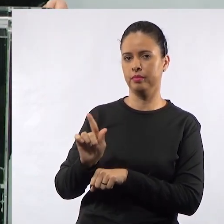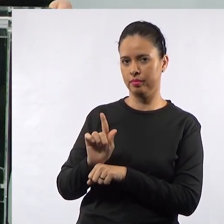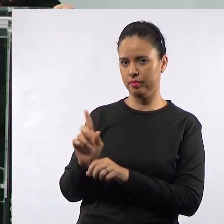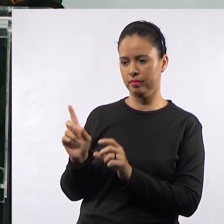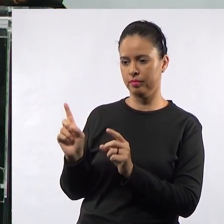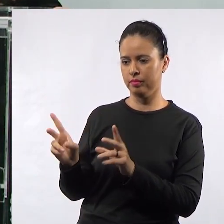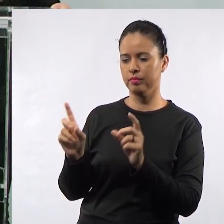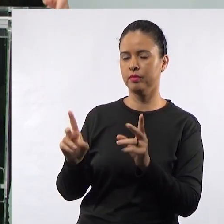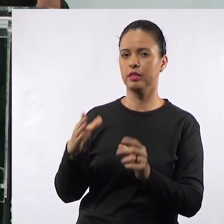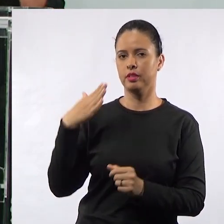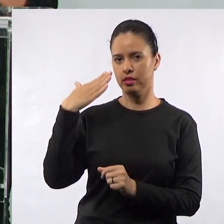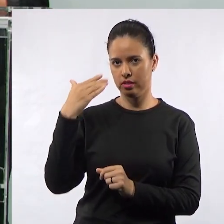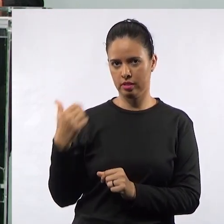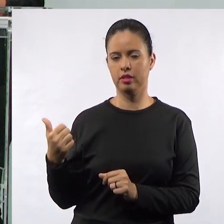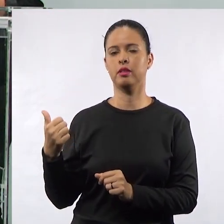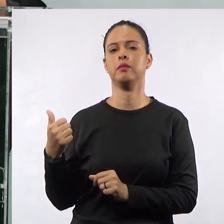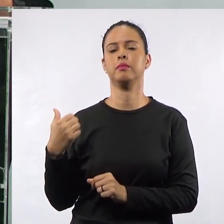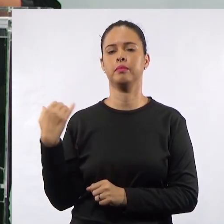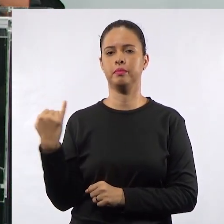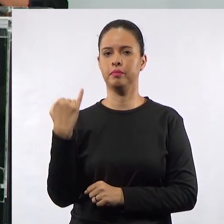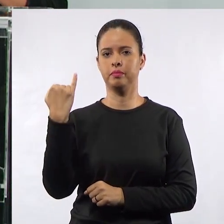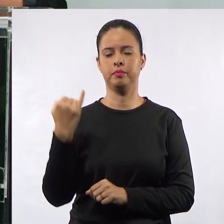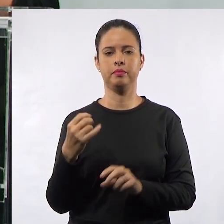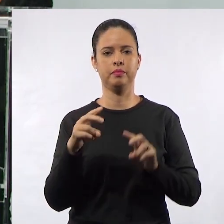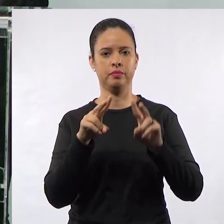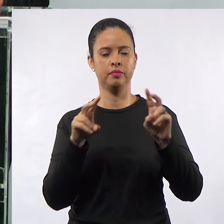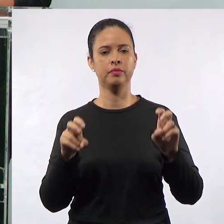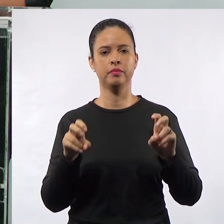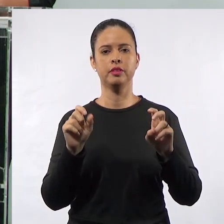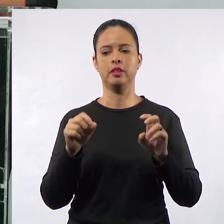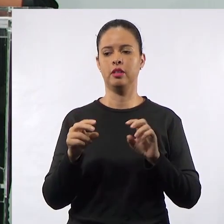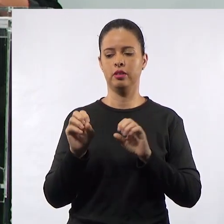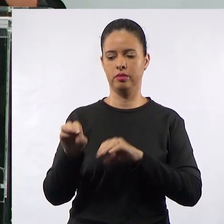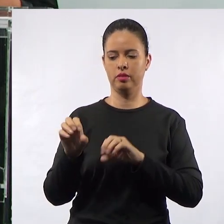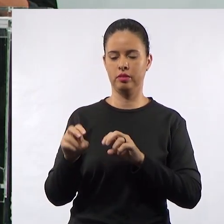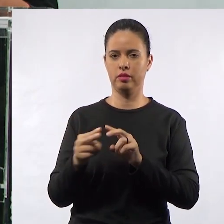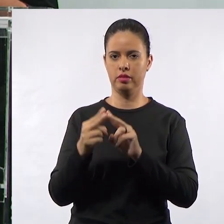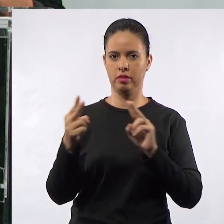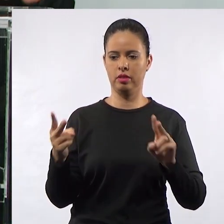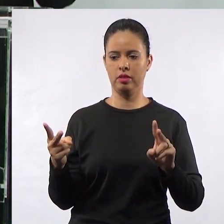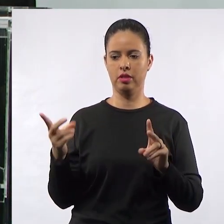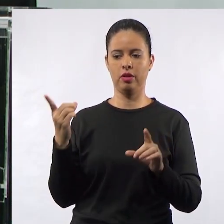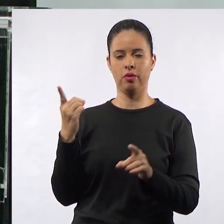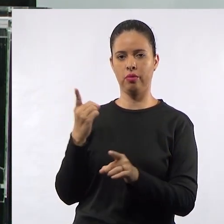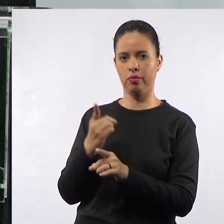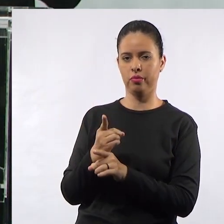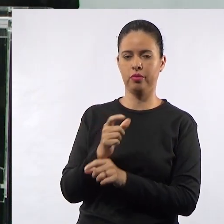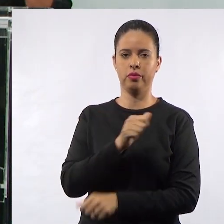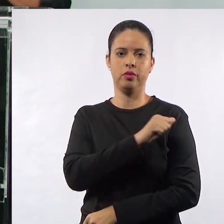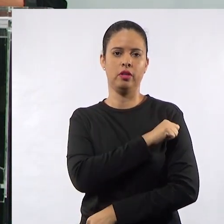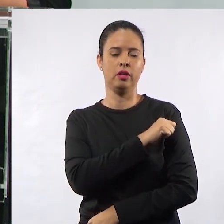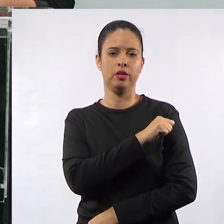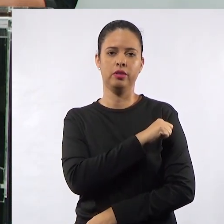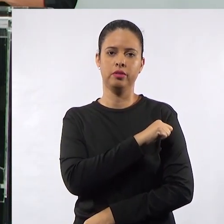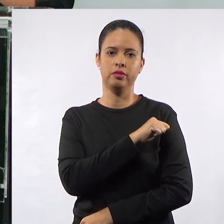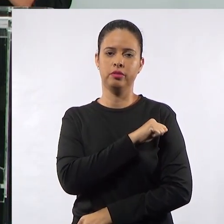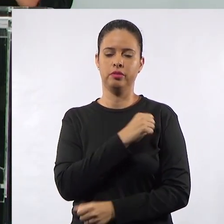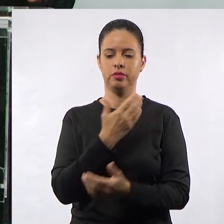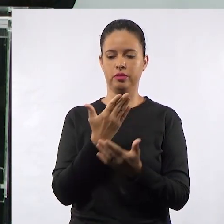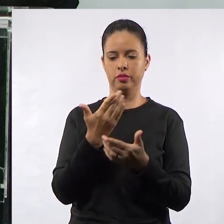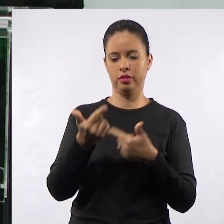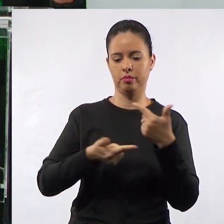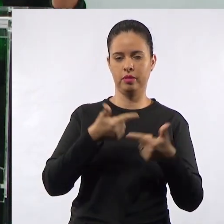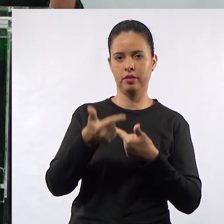IFRO, sabe que é importante essa questão da educação à distância até para alcançar os nossos alunos aí que